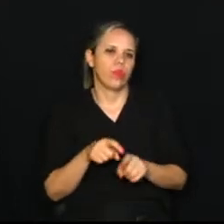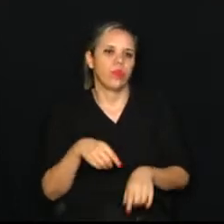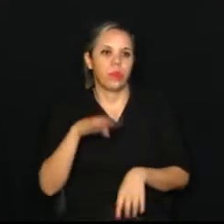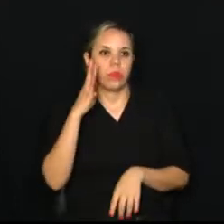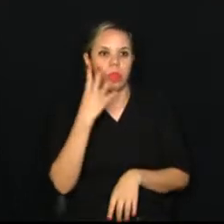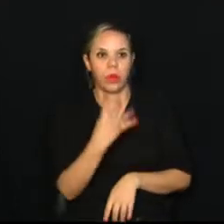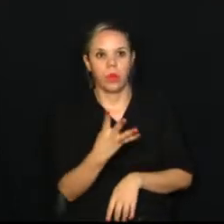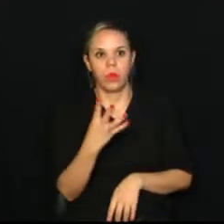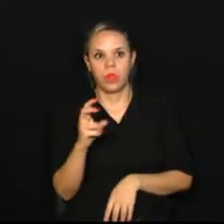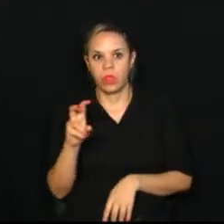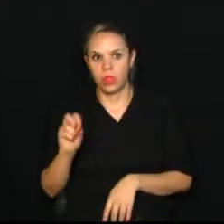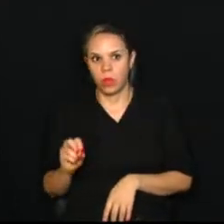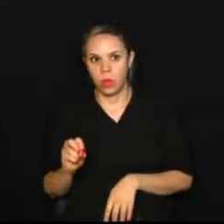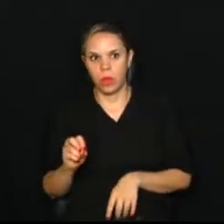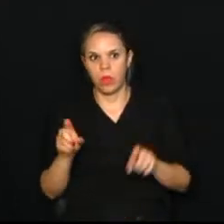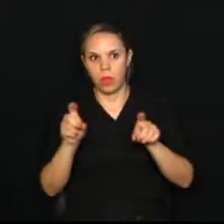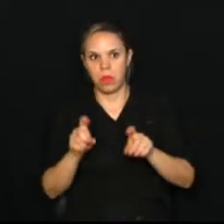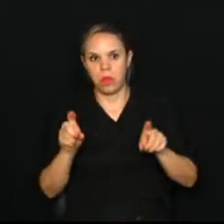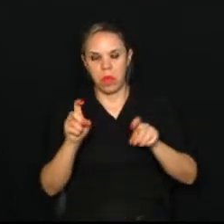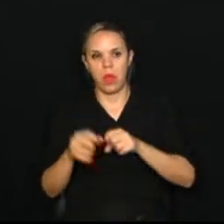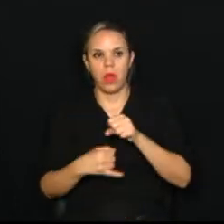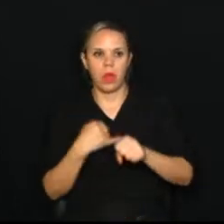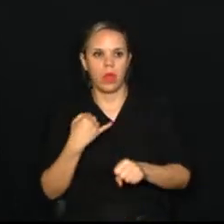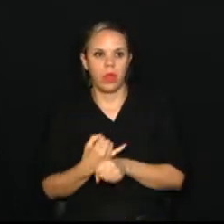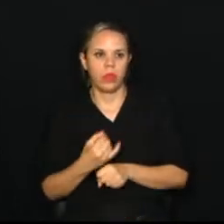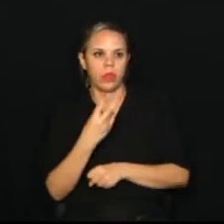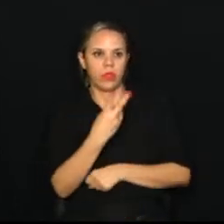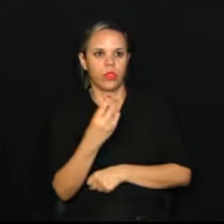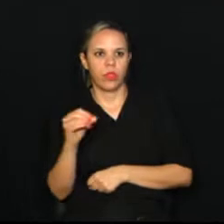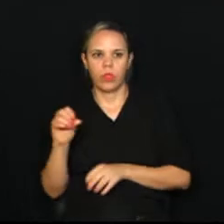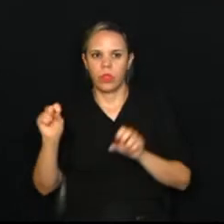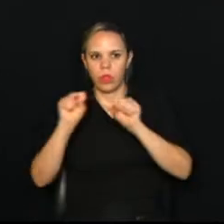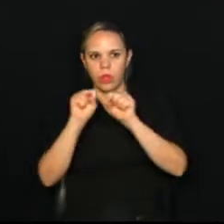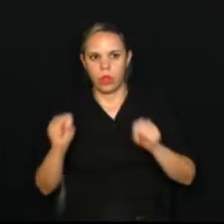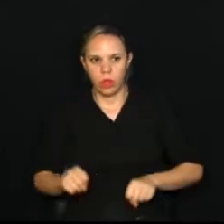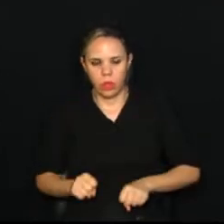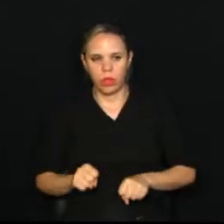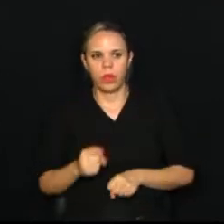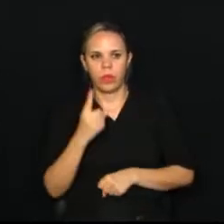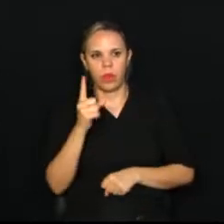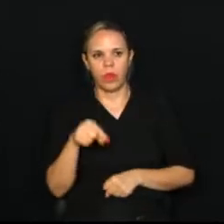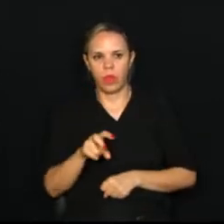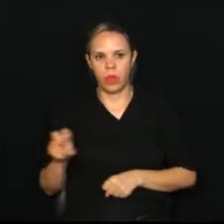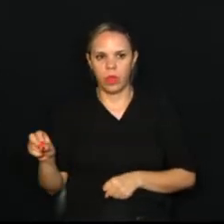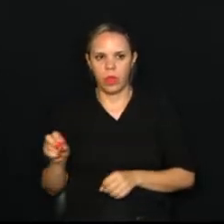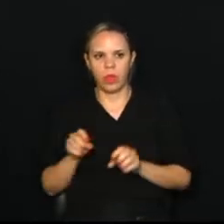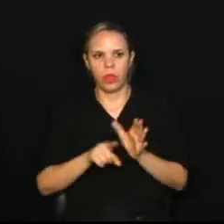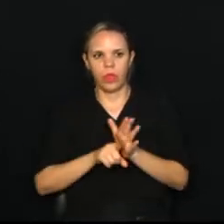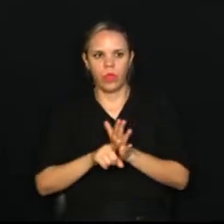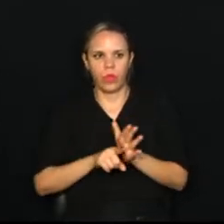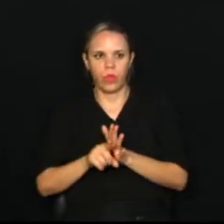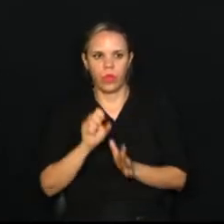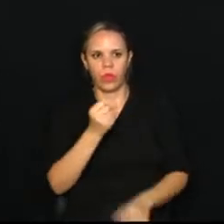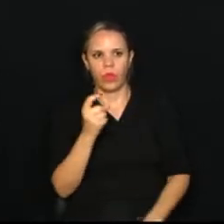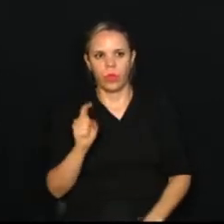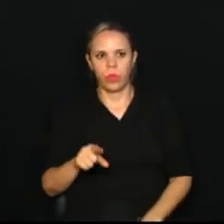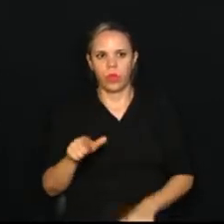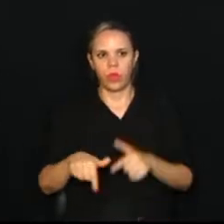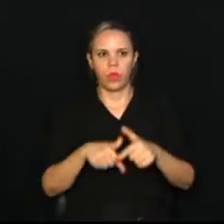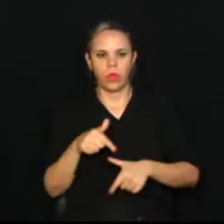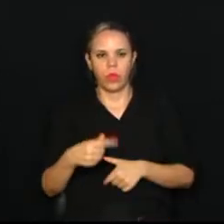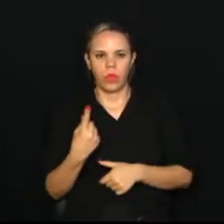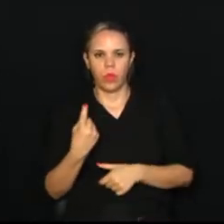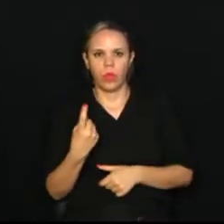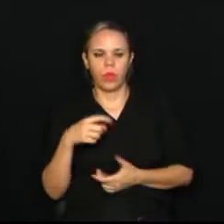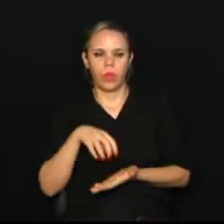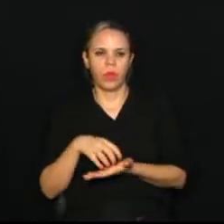450 máquinas virtuais, 200 sistemas, 1.500 bases de dados, 8.000 estações de trabalho. Imagina num posto de